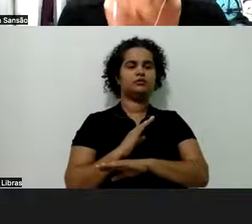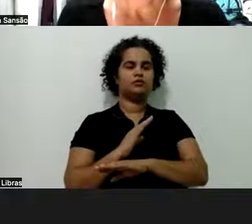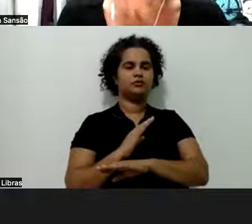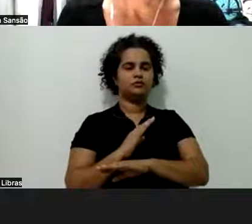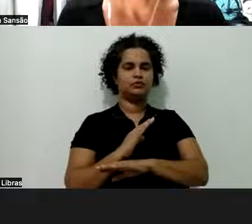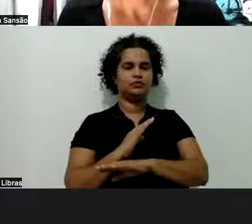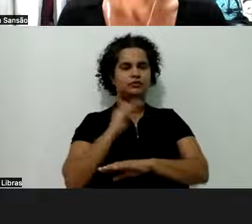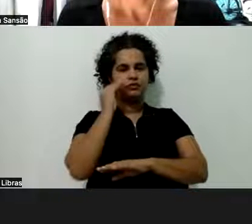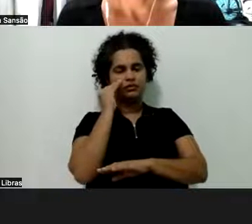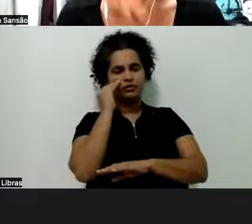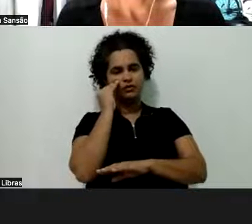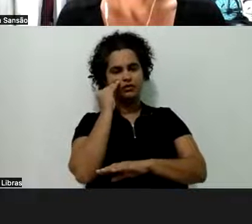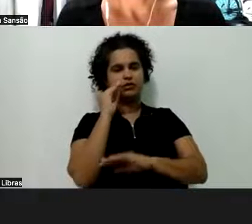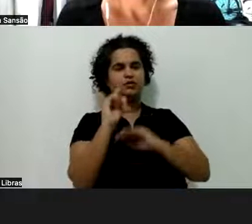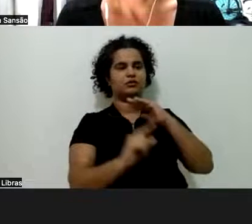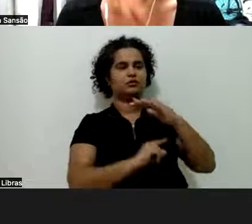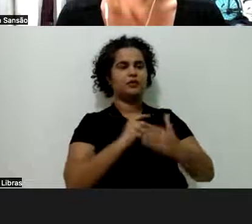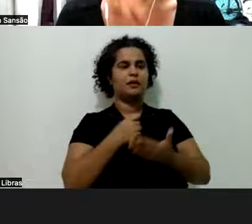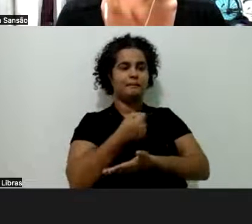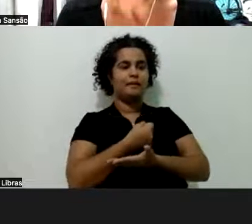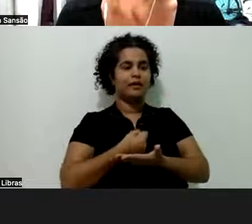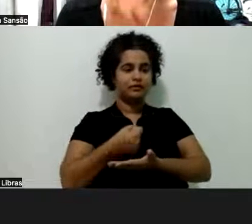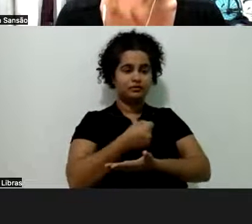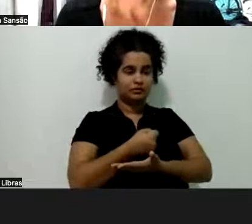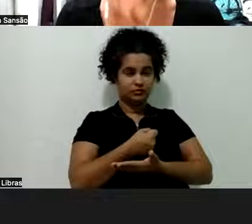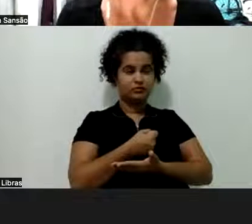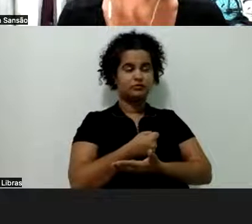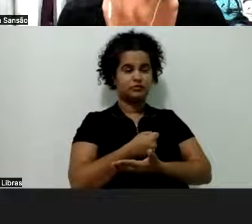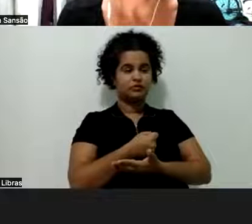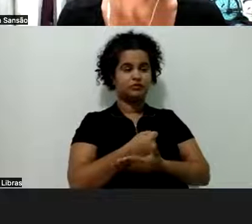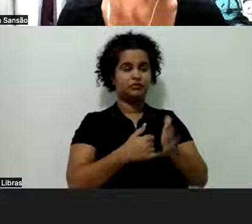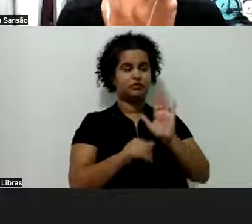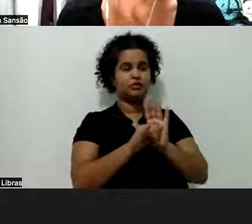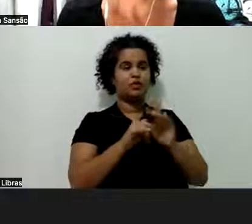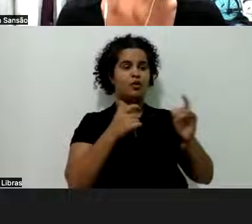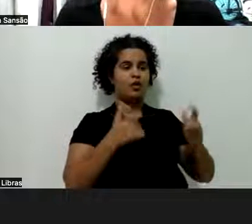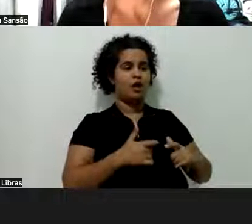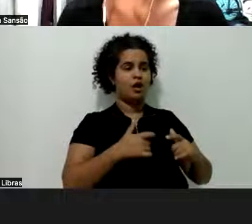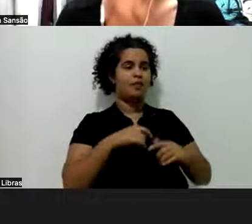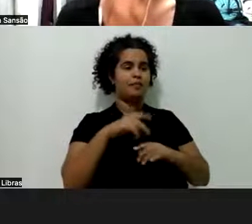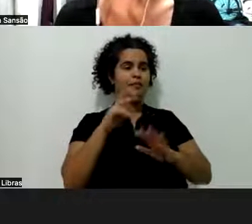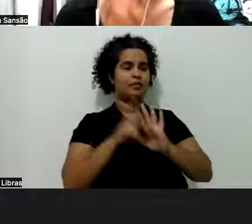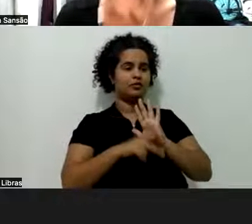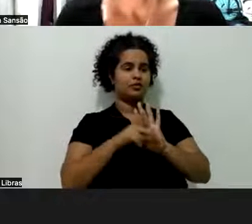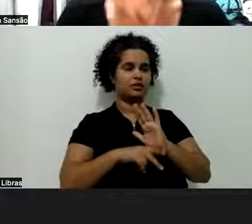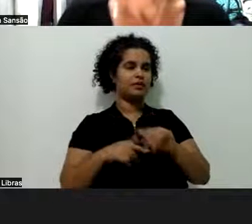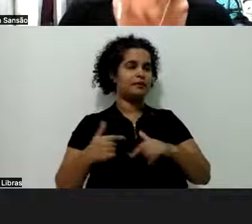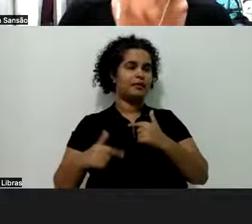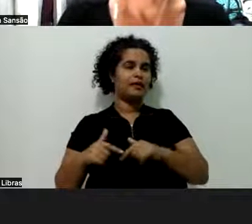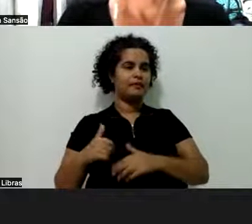tenta atender minimamente, dar uma identidade local para aquele projeto, se você atua mais como